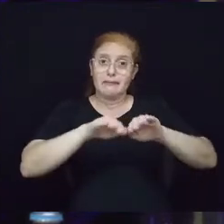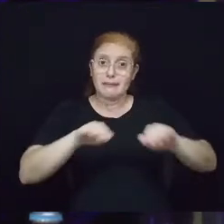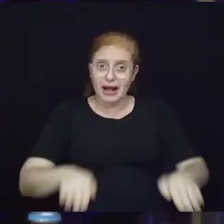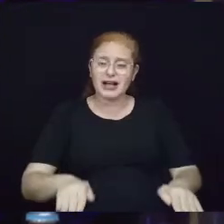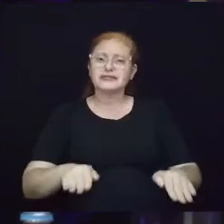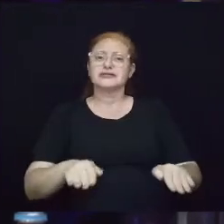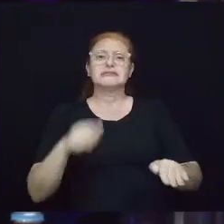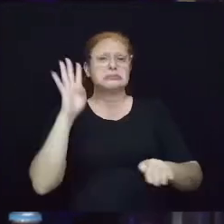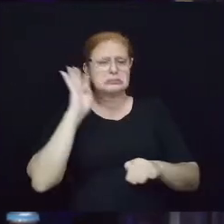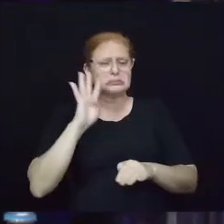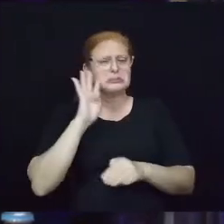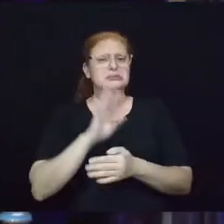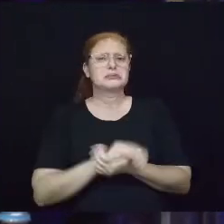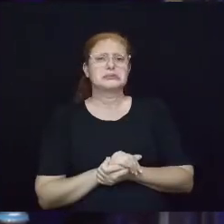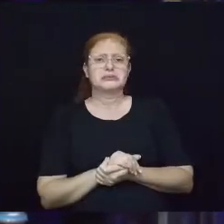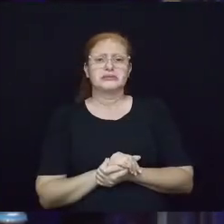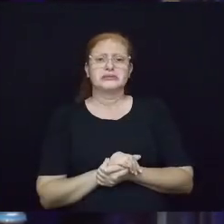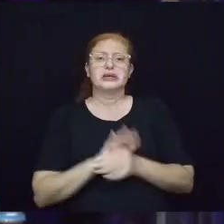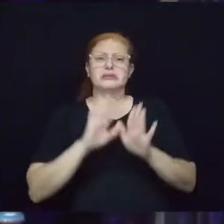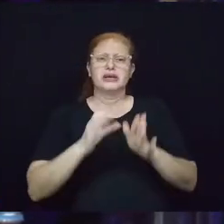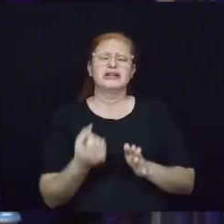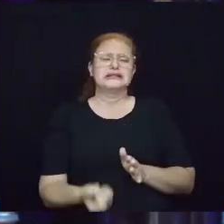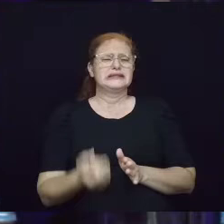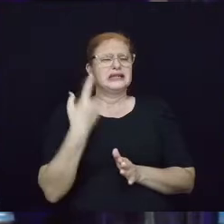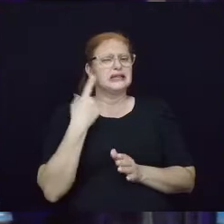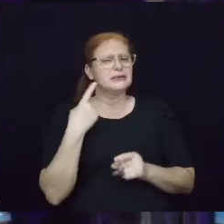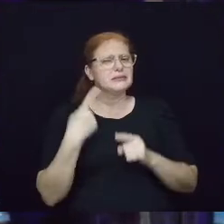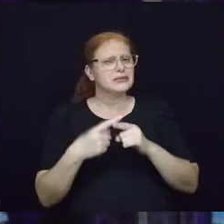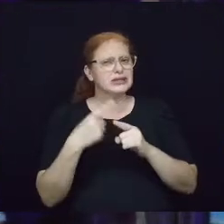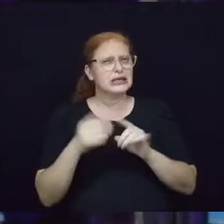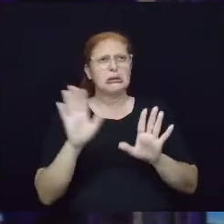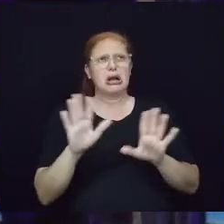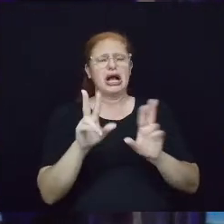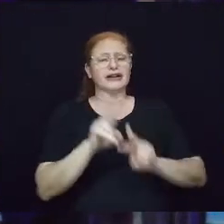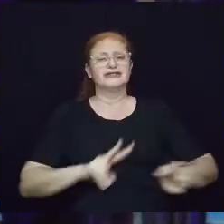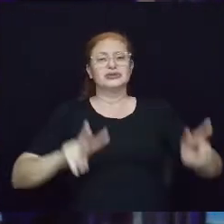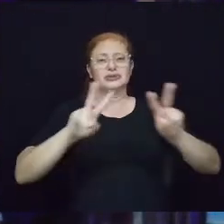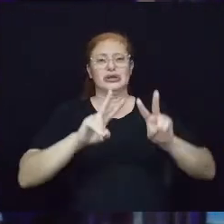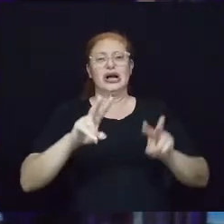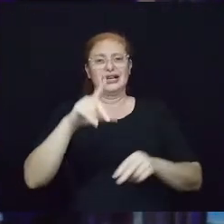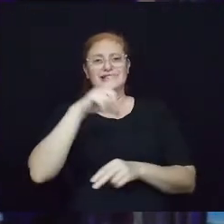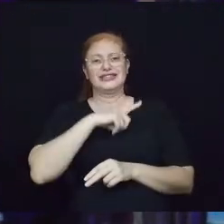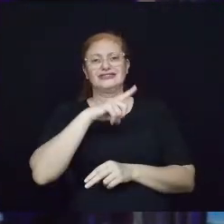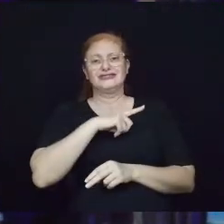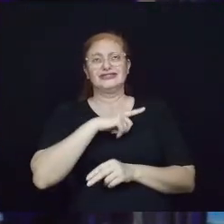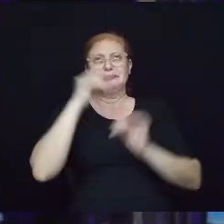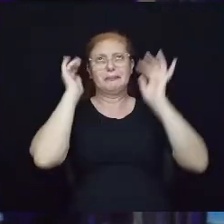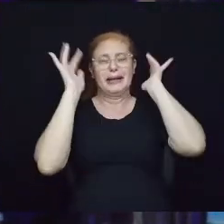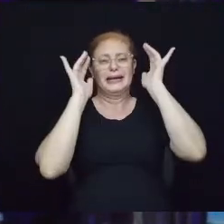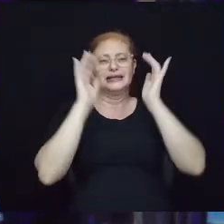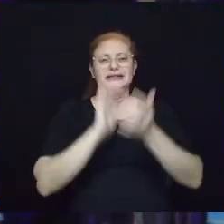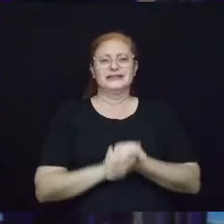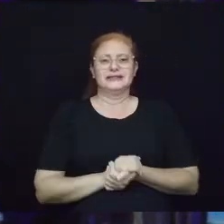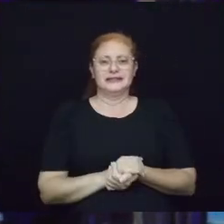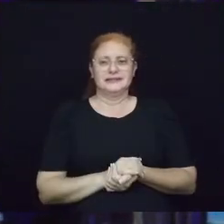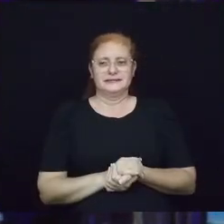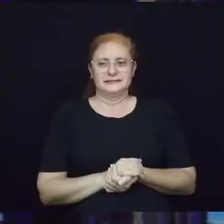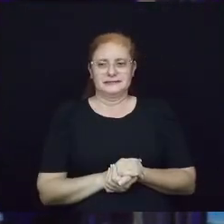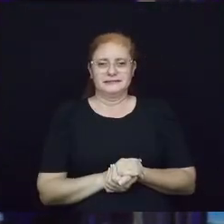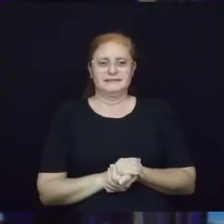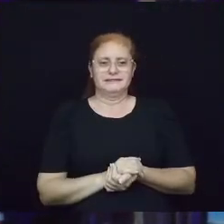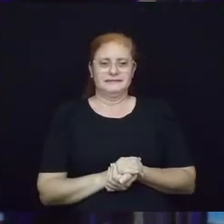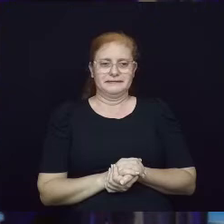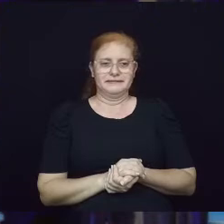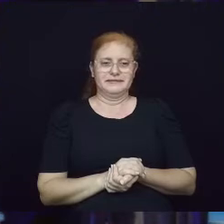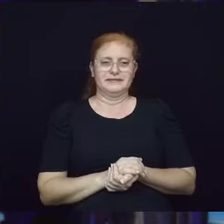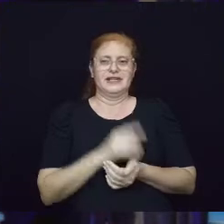assim, né? Mas eu estranhei muito, porque não é uma visualização que eu tinha, né? Mas o eu achei Rio que